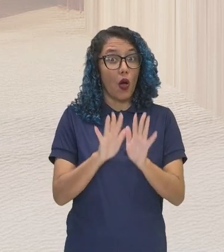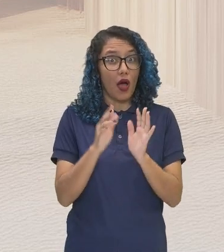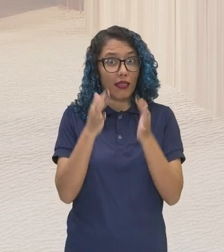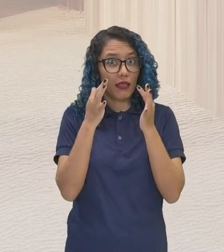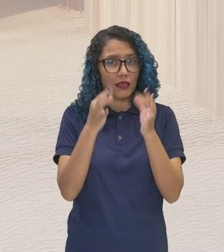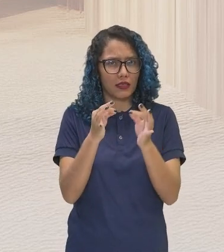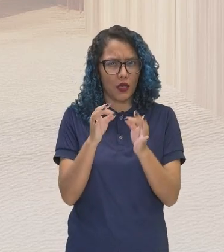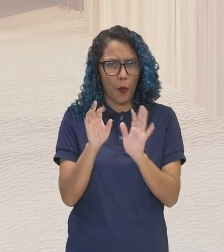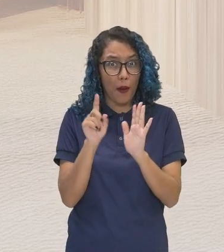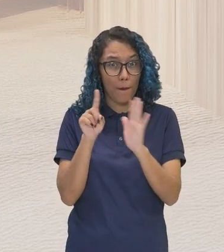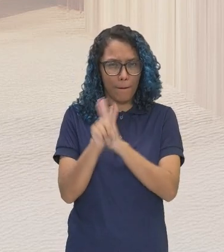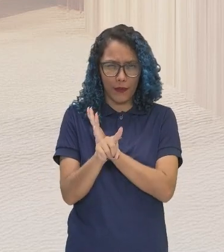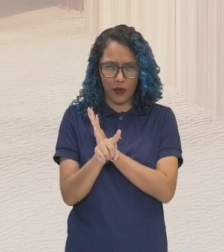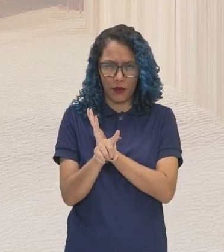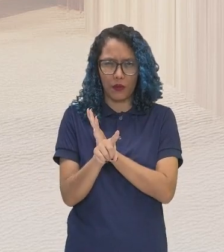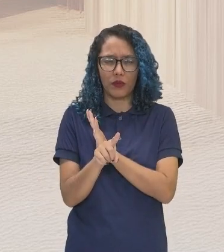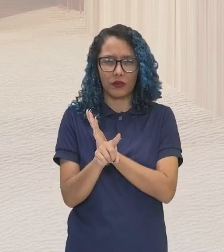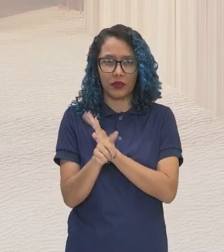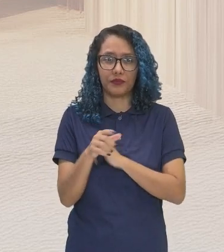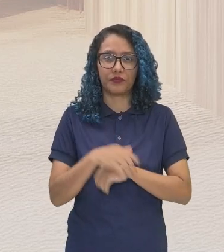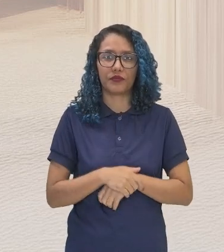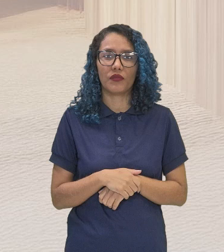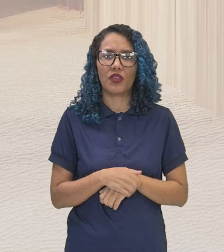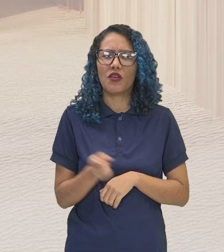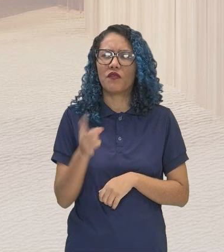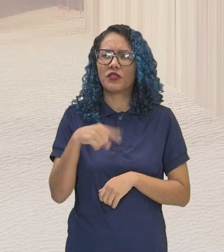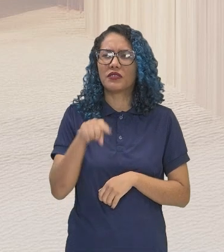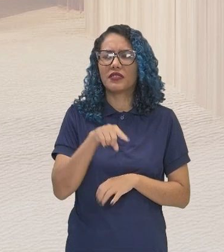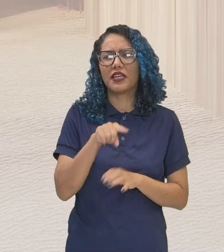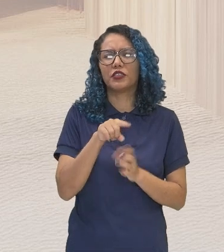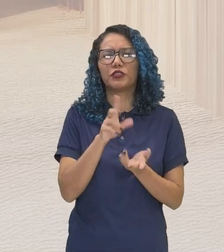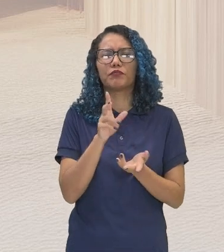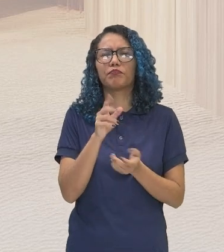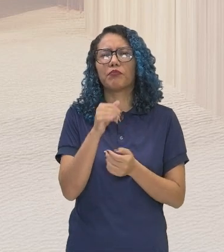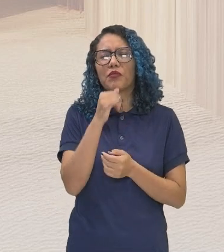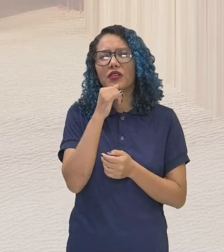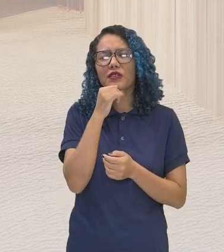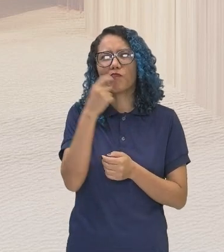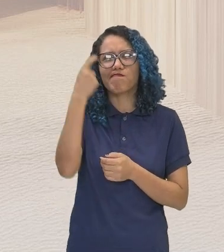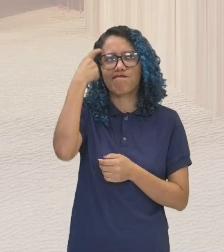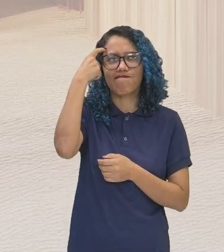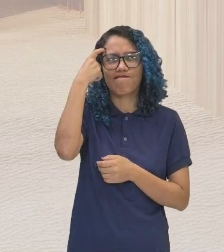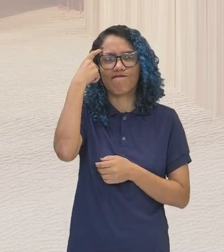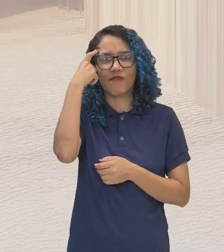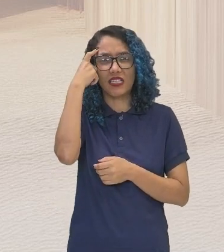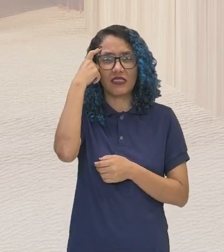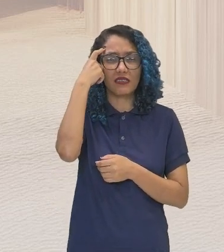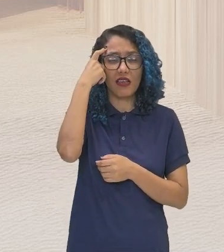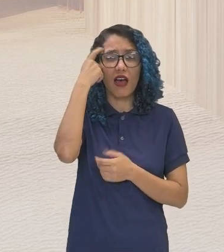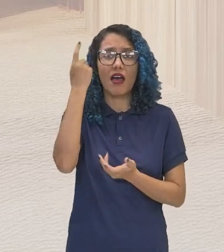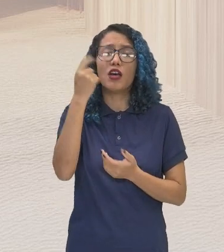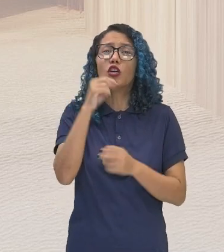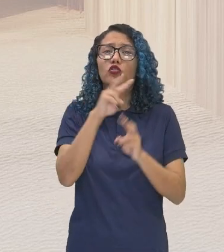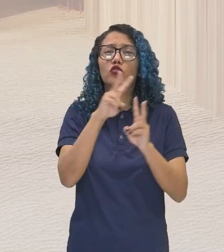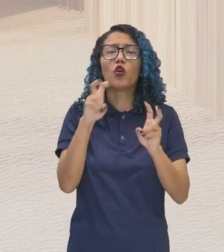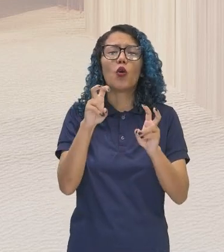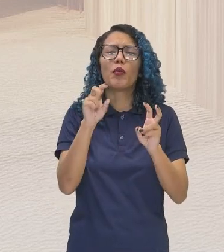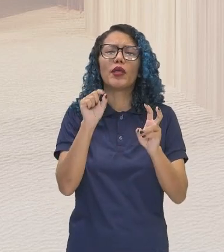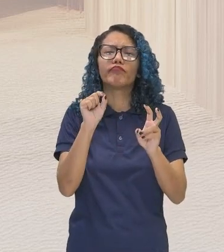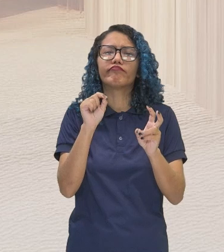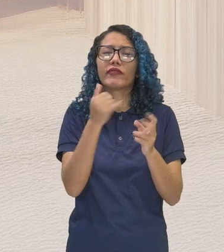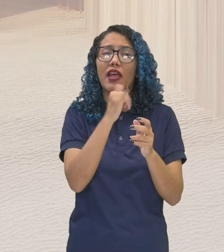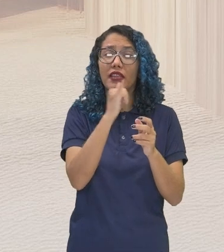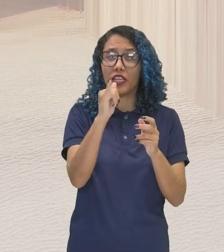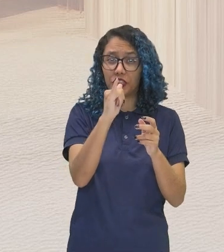a energia que usamos em casa é gerada e distribuída? E por quê?